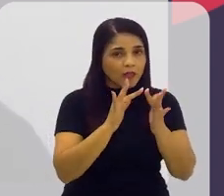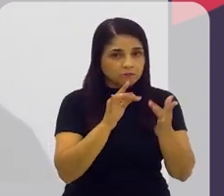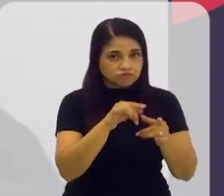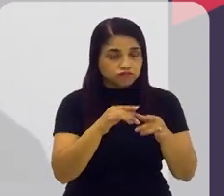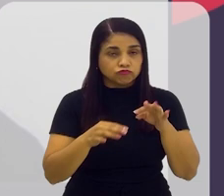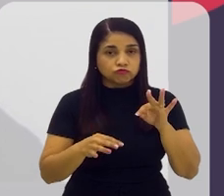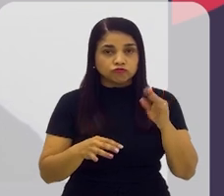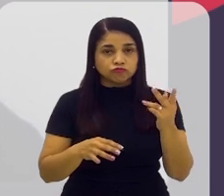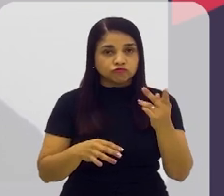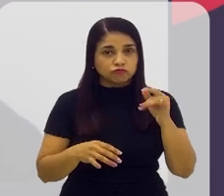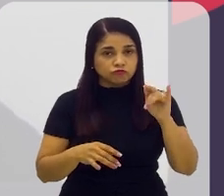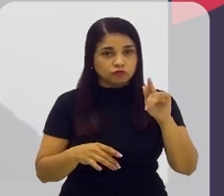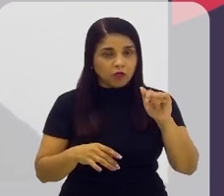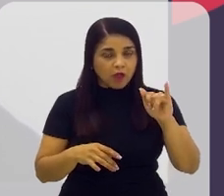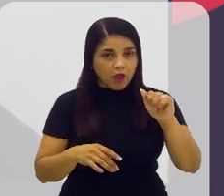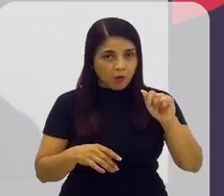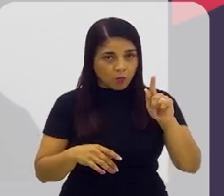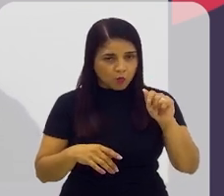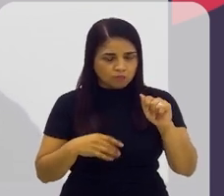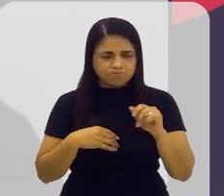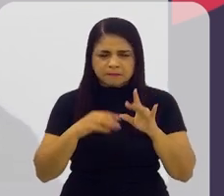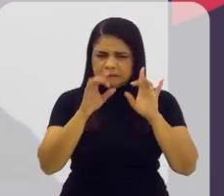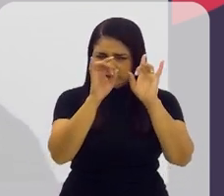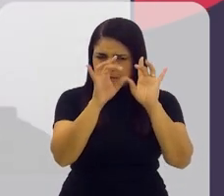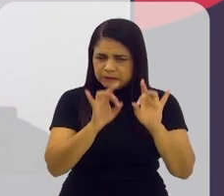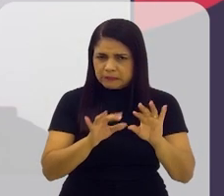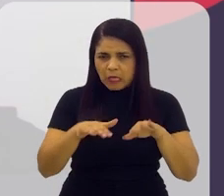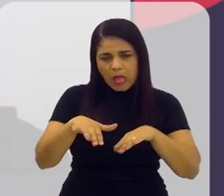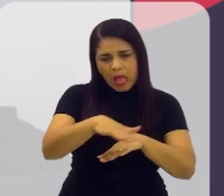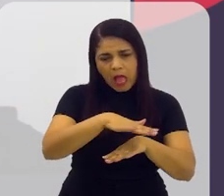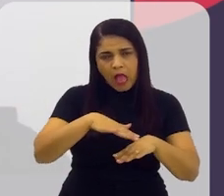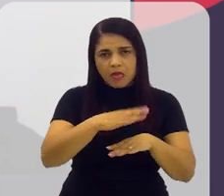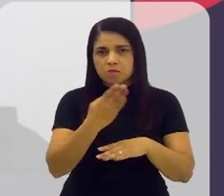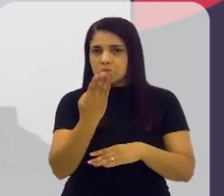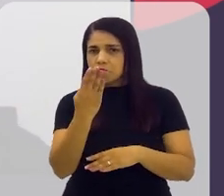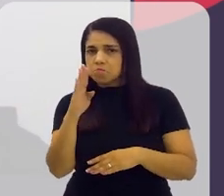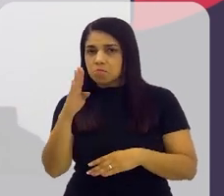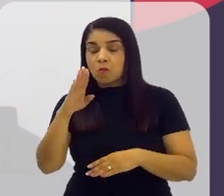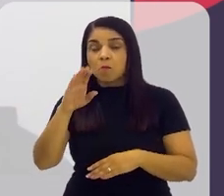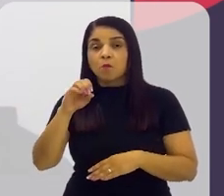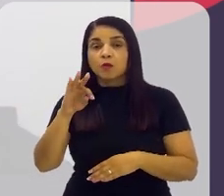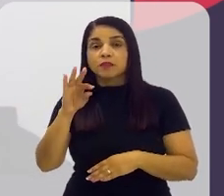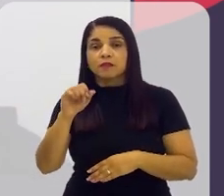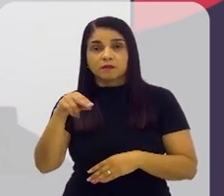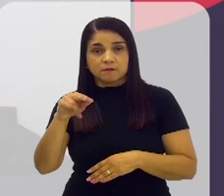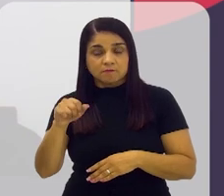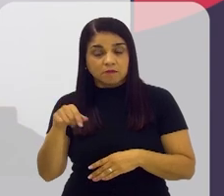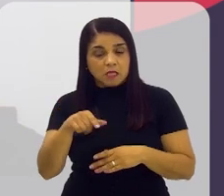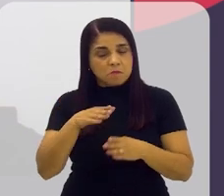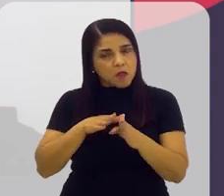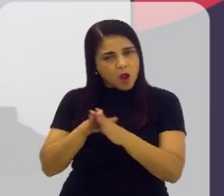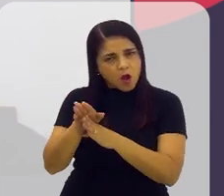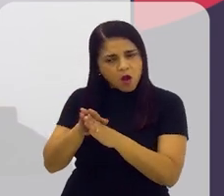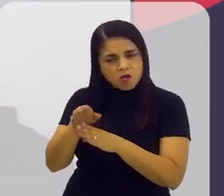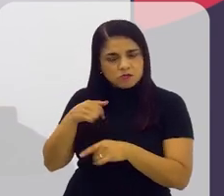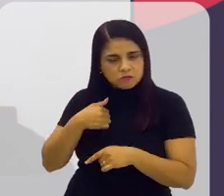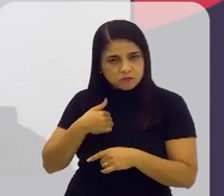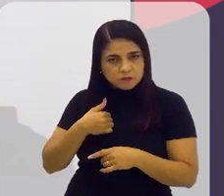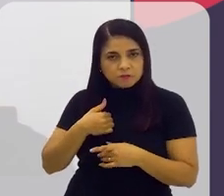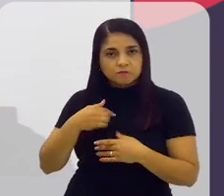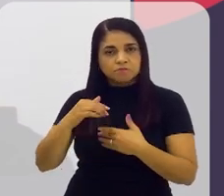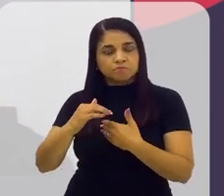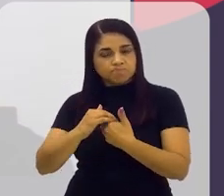Tiago é amigo pessoal já de longa data, especialista na área da botânica. E ele que foi me